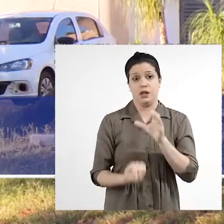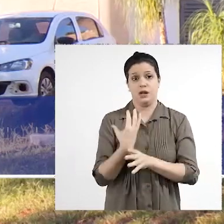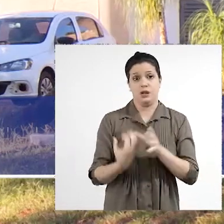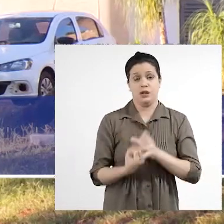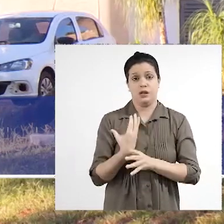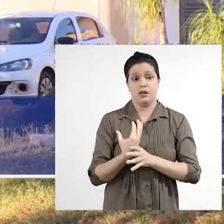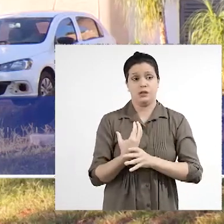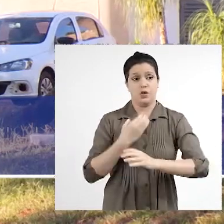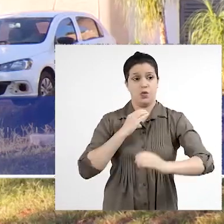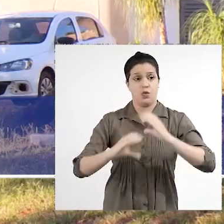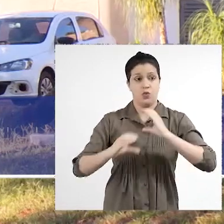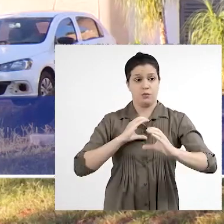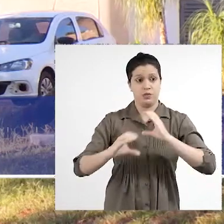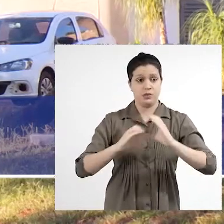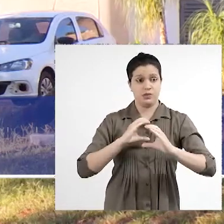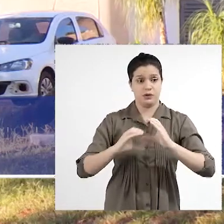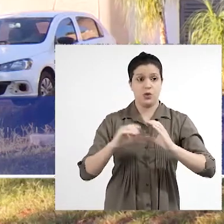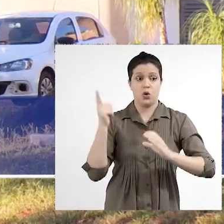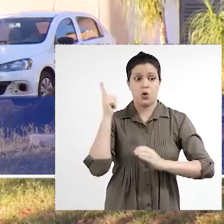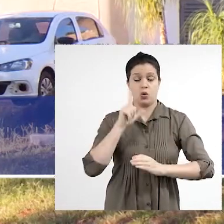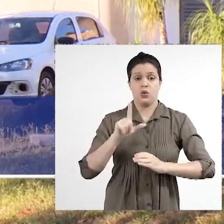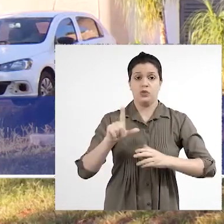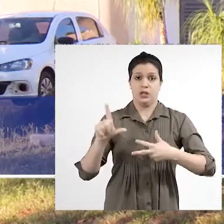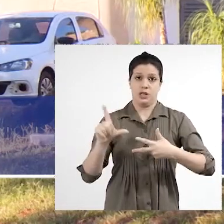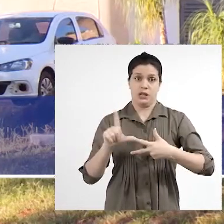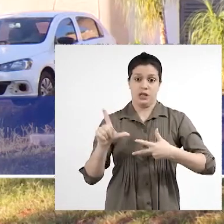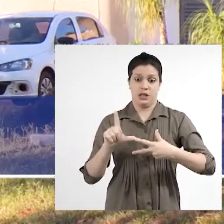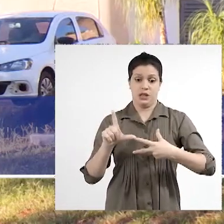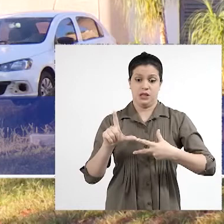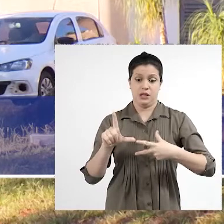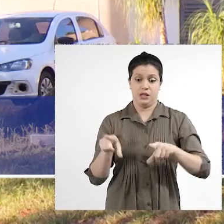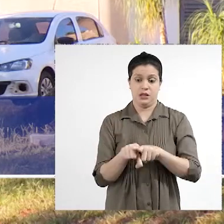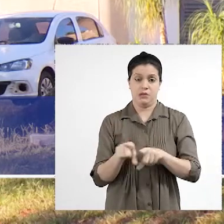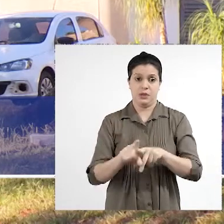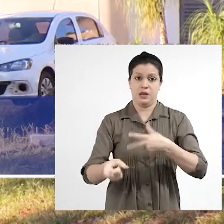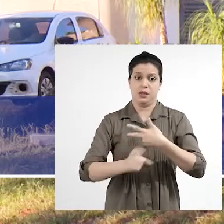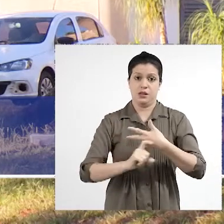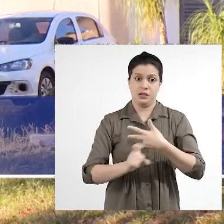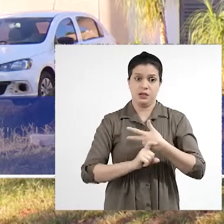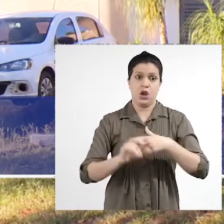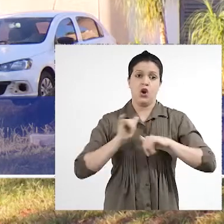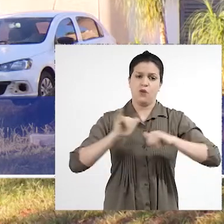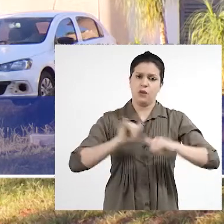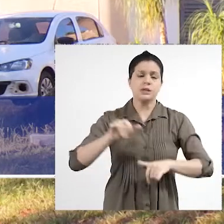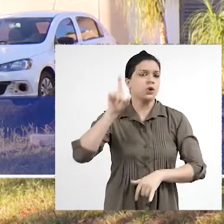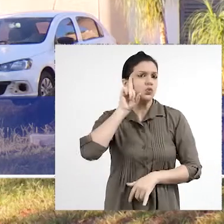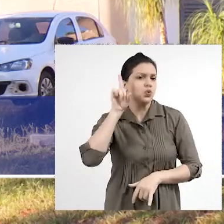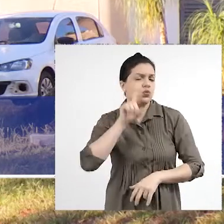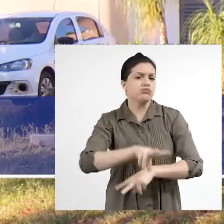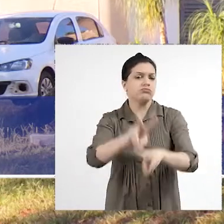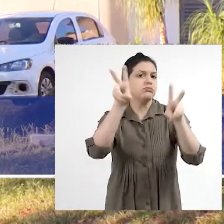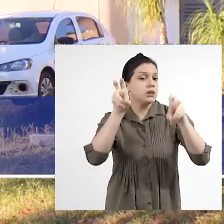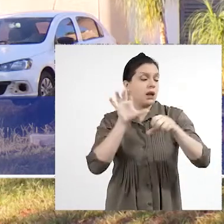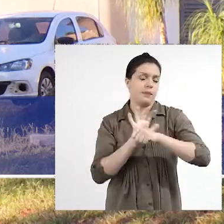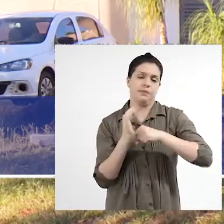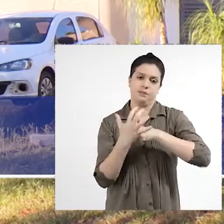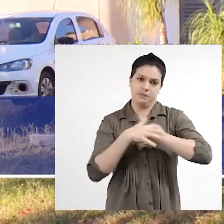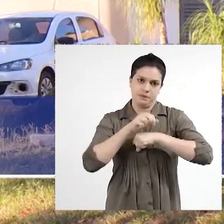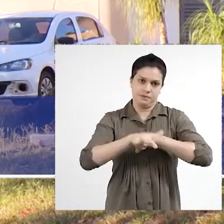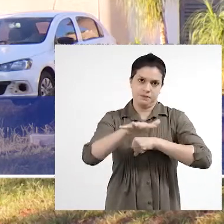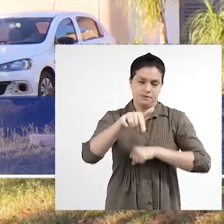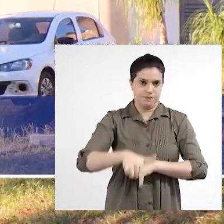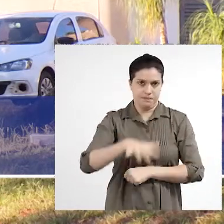na reunião esteve a criação de um canal de comunicação para que Legislativo e Executivo troquem informações diárias